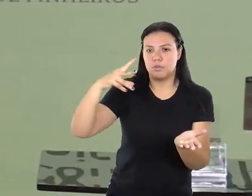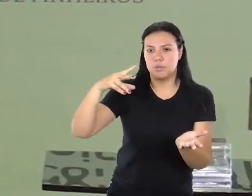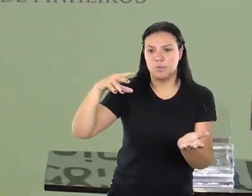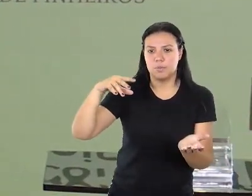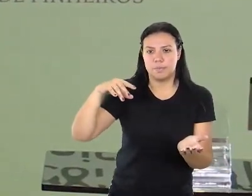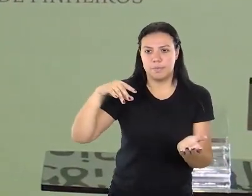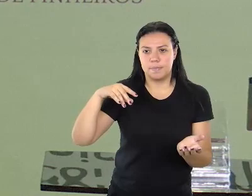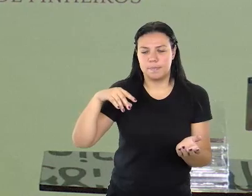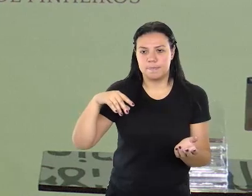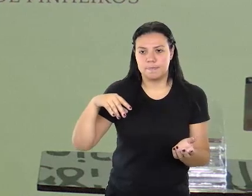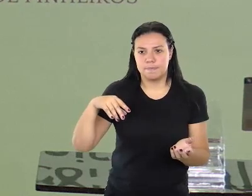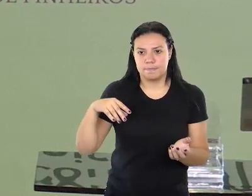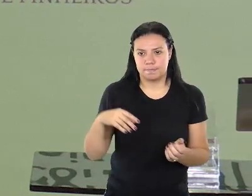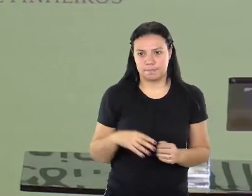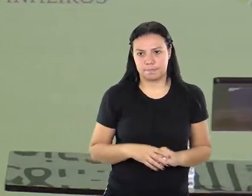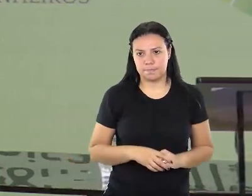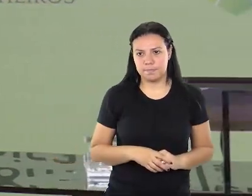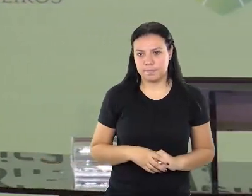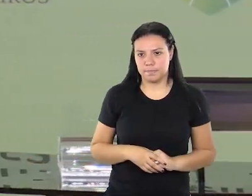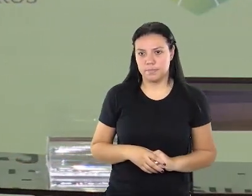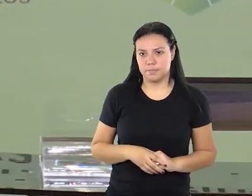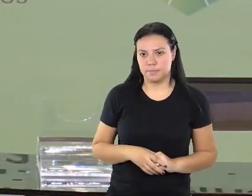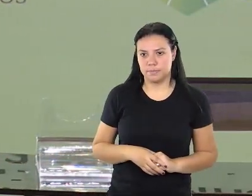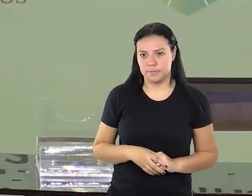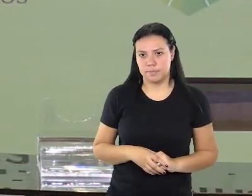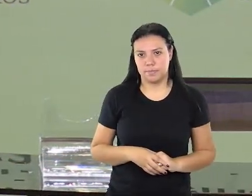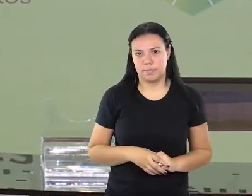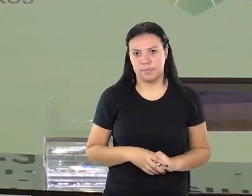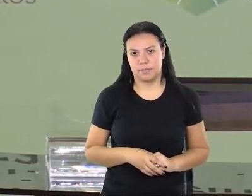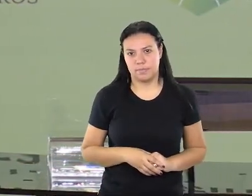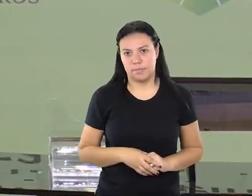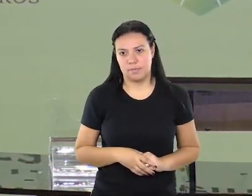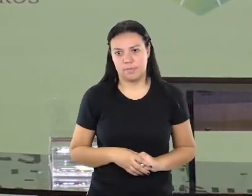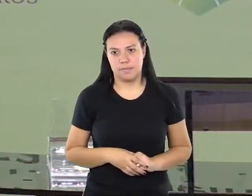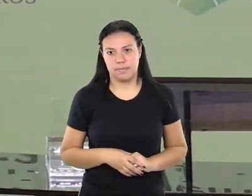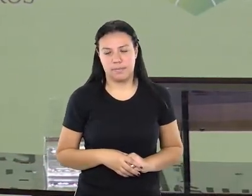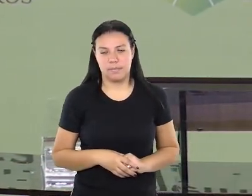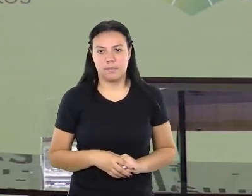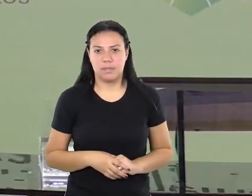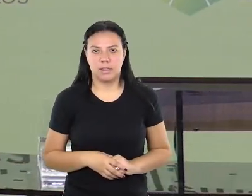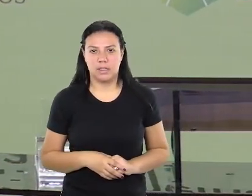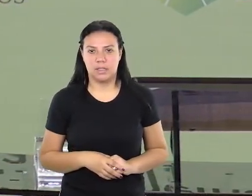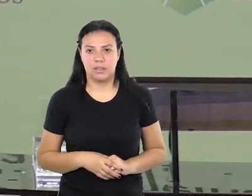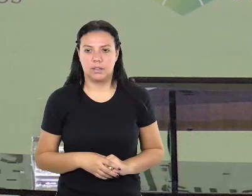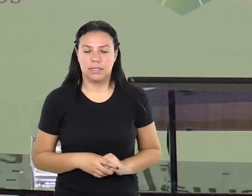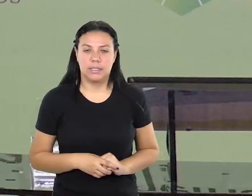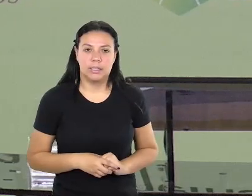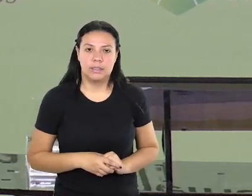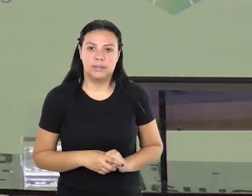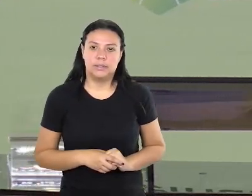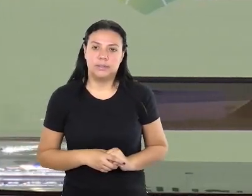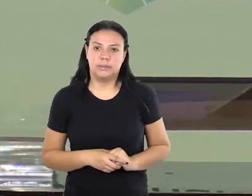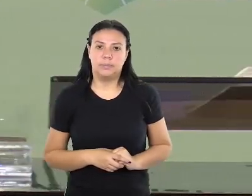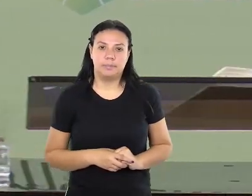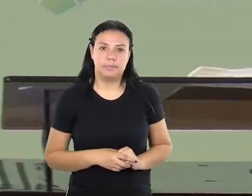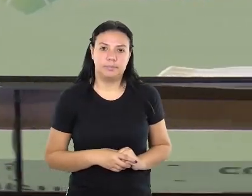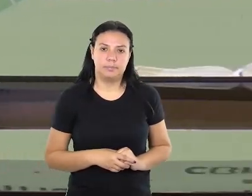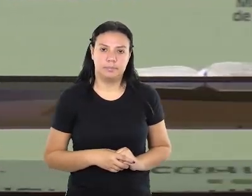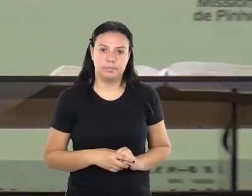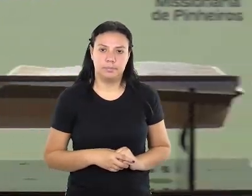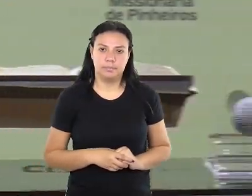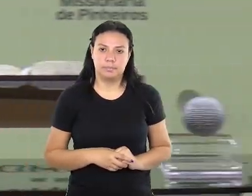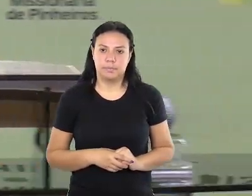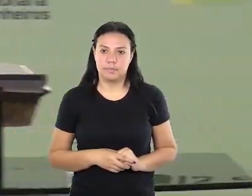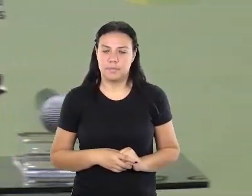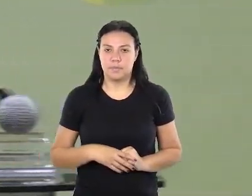boas obras. E ele pegou a palavra pés. Veja que inteligência. Isso é um insight do